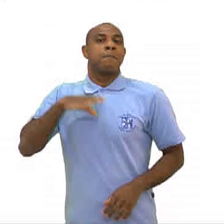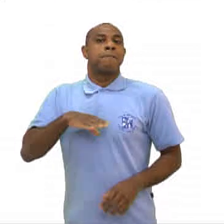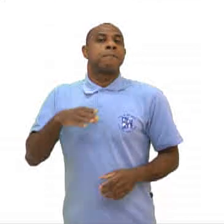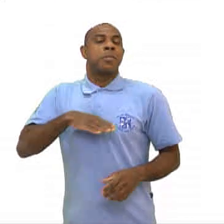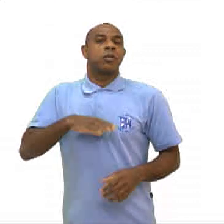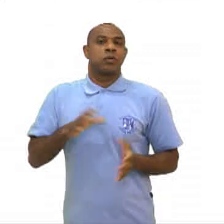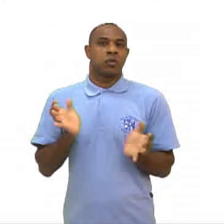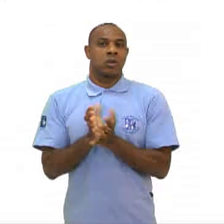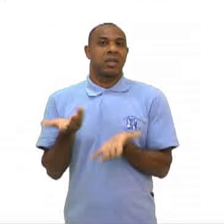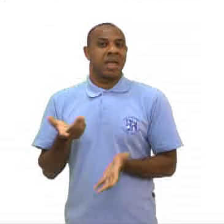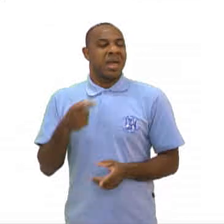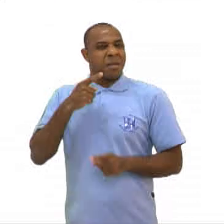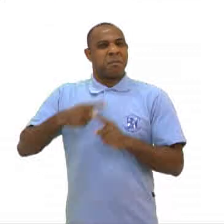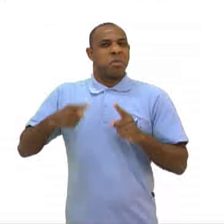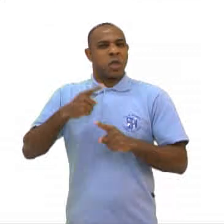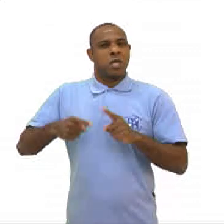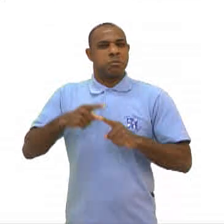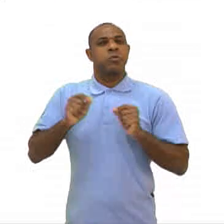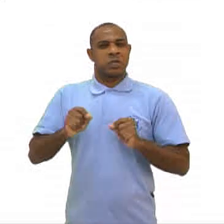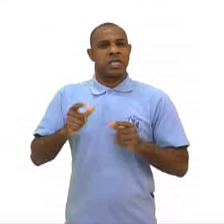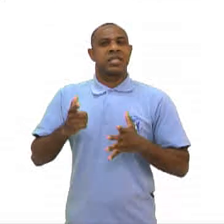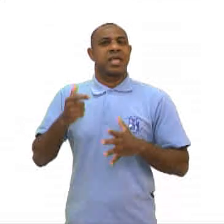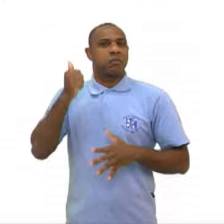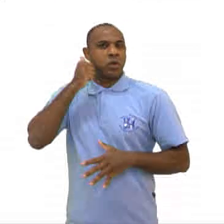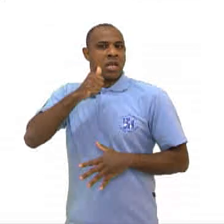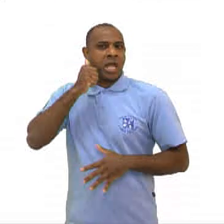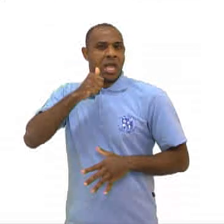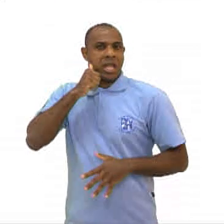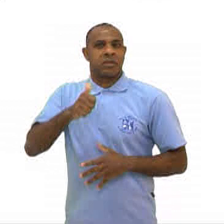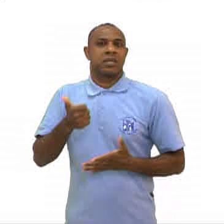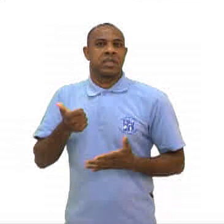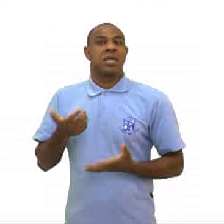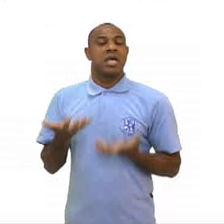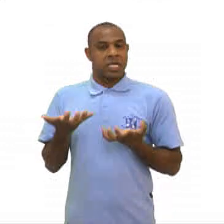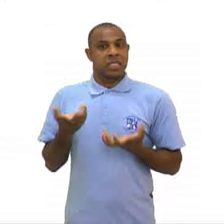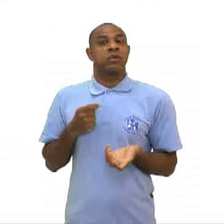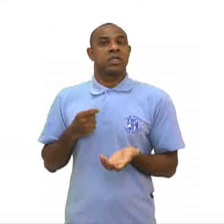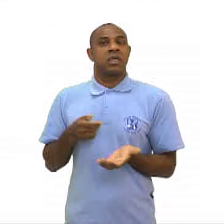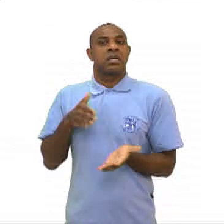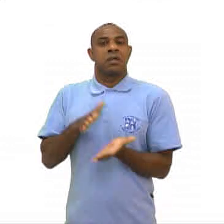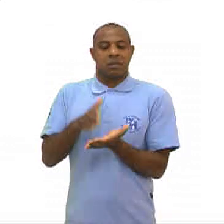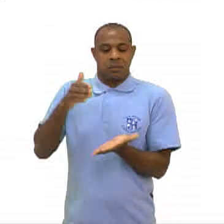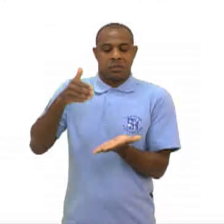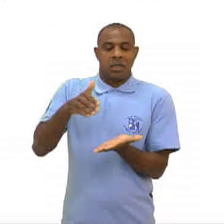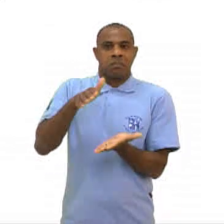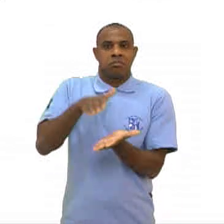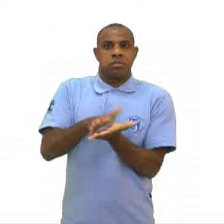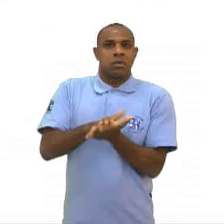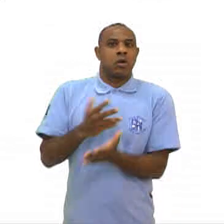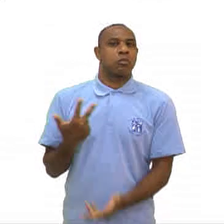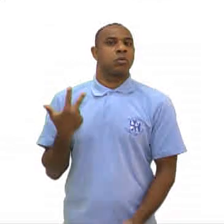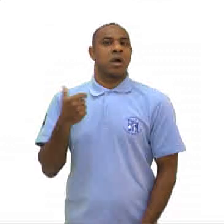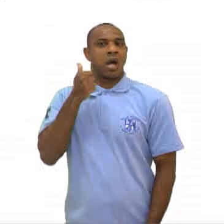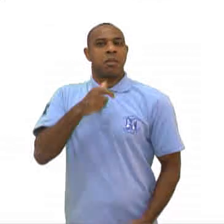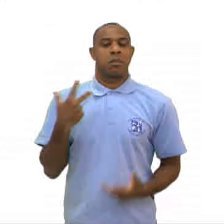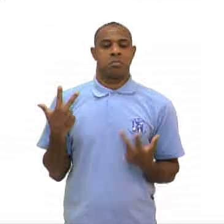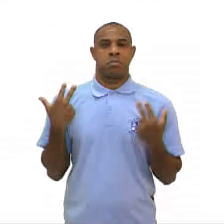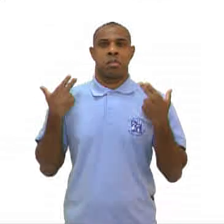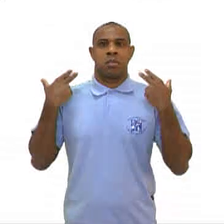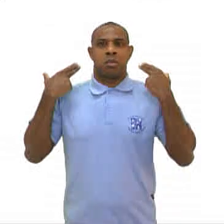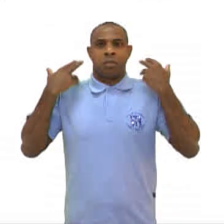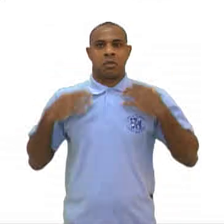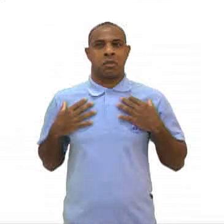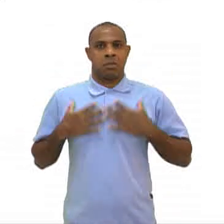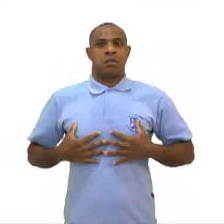proibição de mulheres nos batalhões de voluntários, decidiu-se alistar às escondidas. Cortou os cabelos, amarrou os seios, vestiu-se de